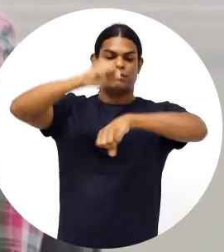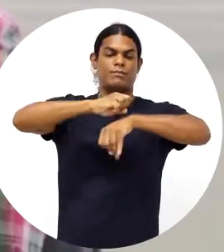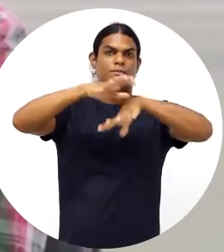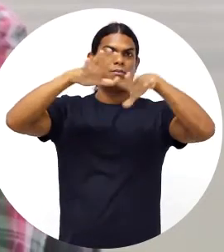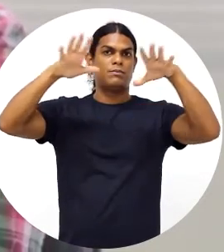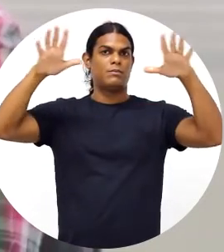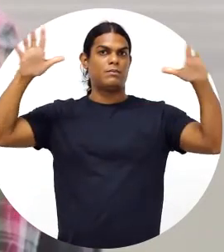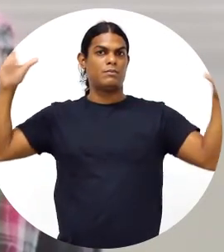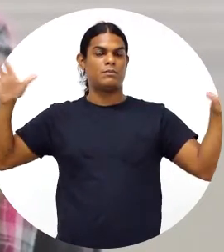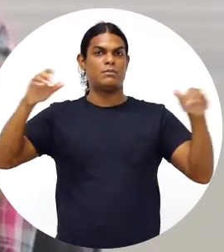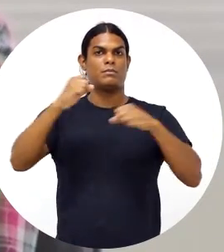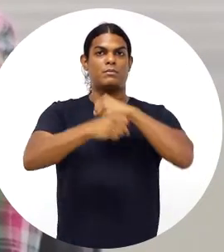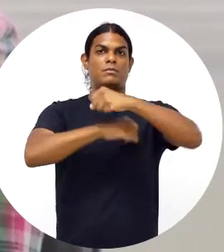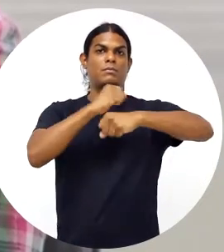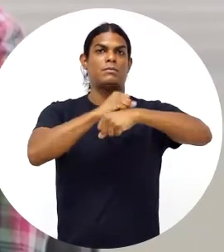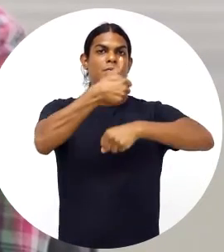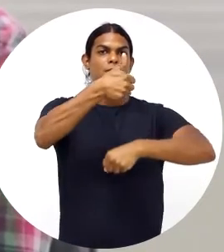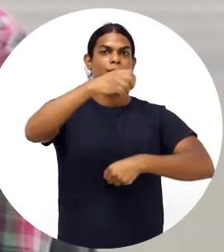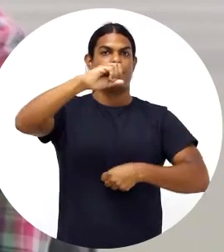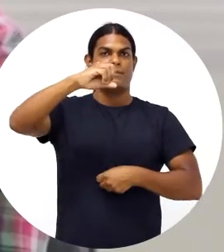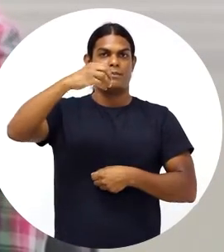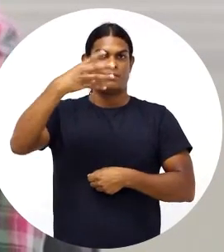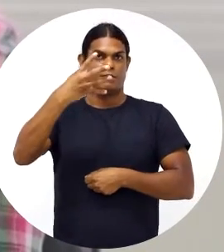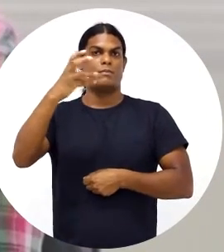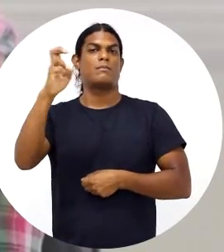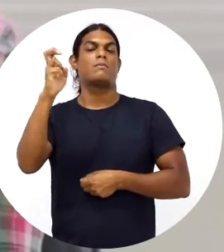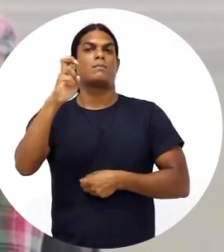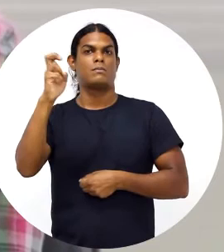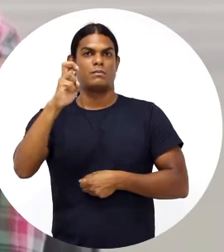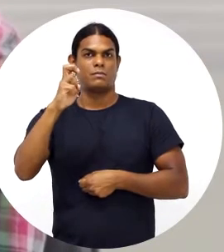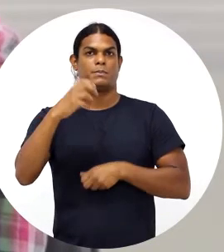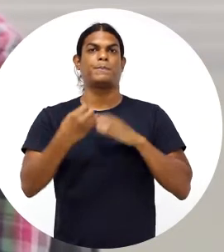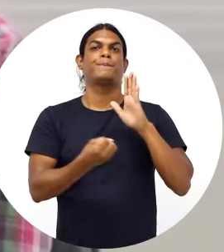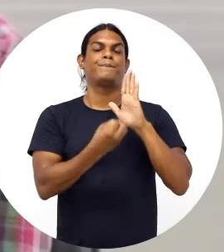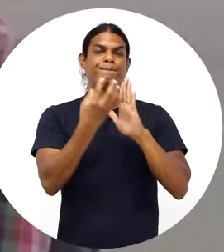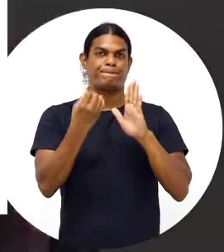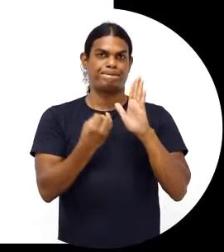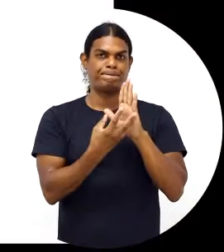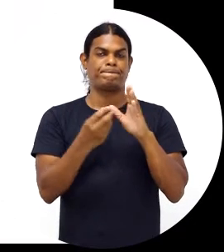isso, o poeta vai escrever o